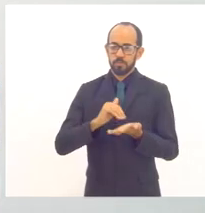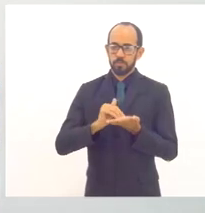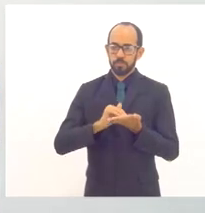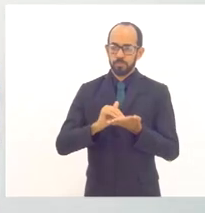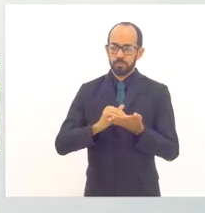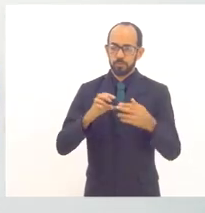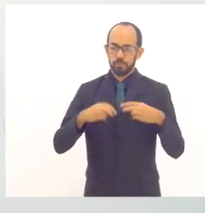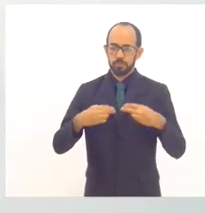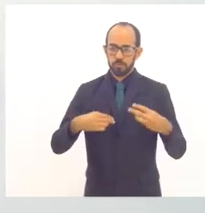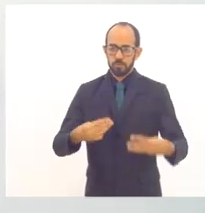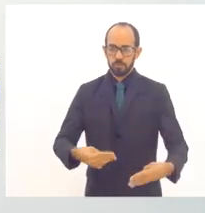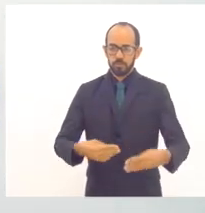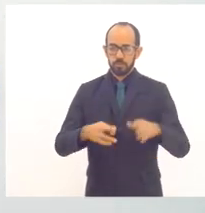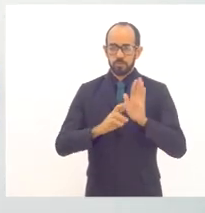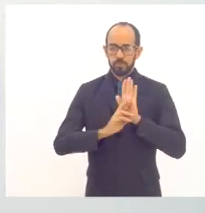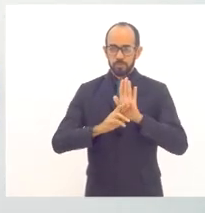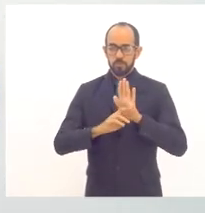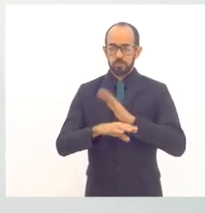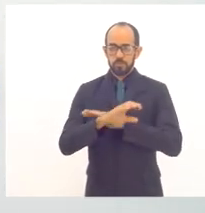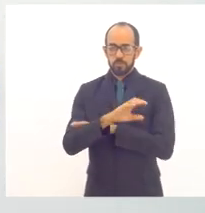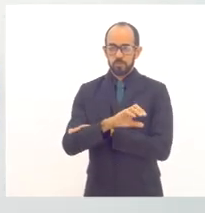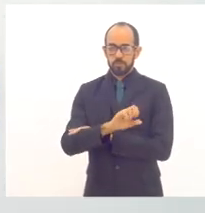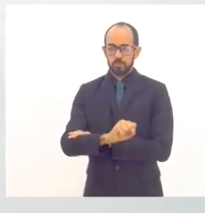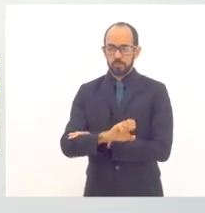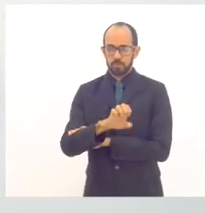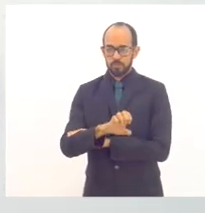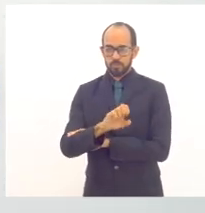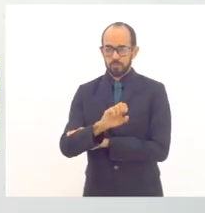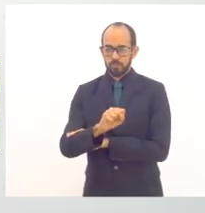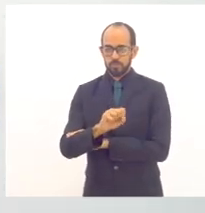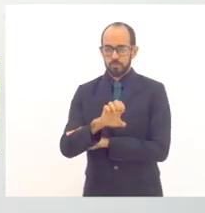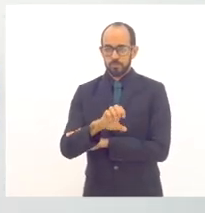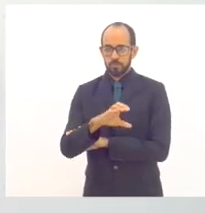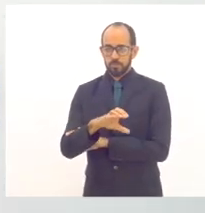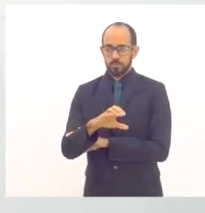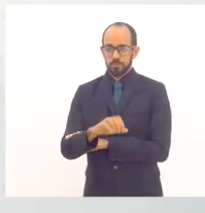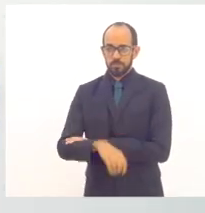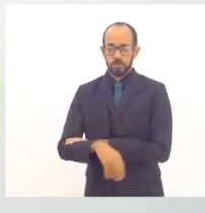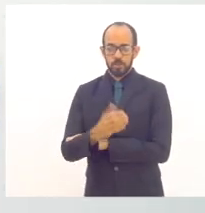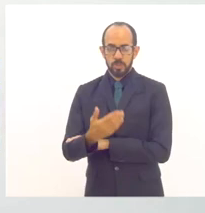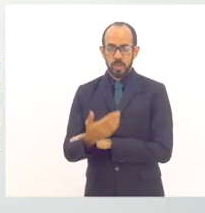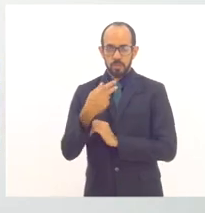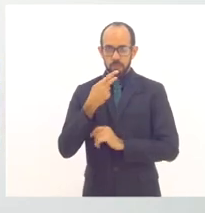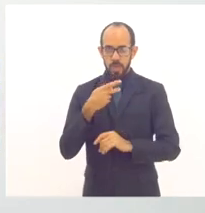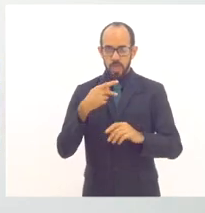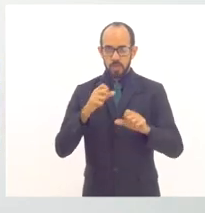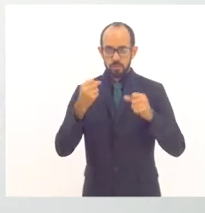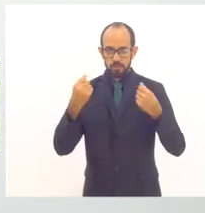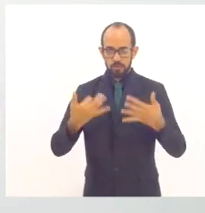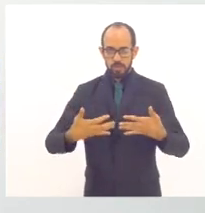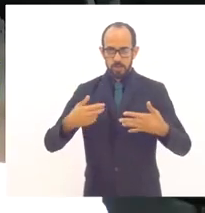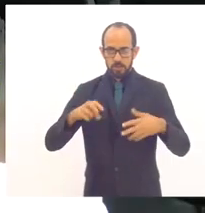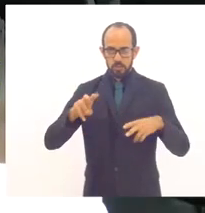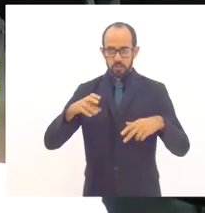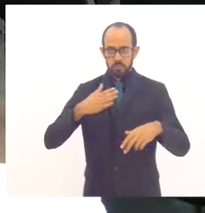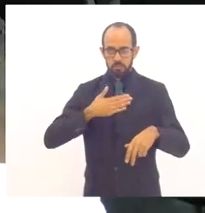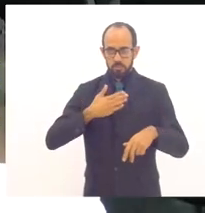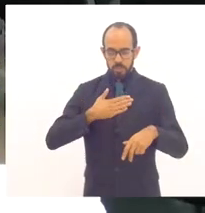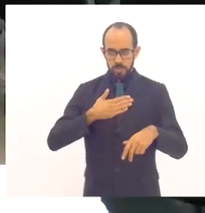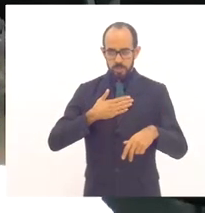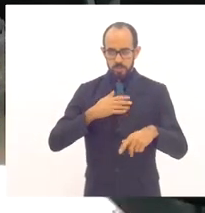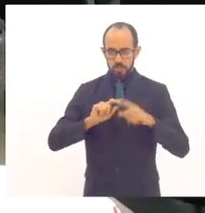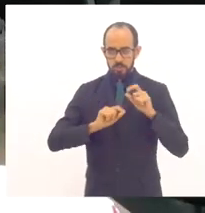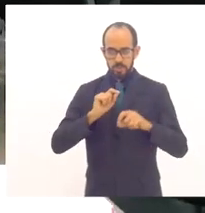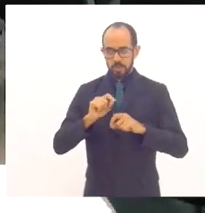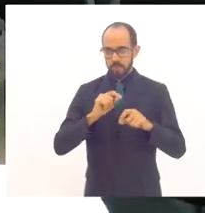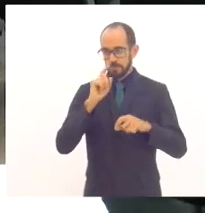também representando a SESEG. Eu só queria dar um esclarecimento muito rápido no que diz respeito a mim, que é o seguinte.